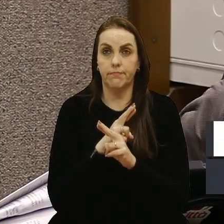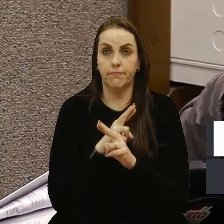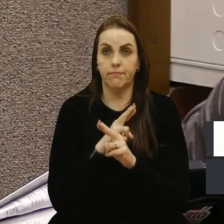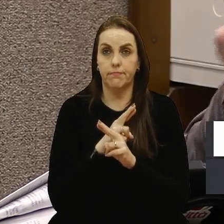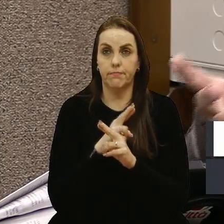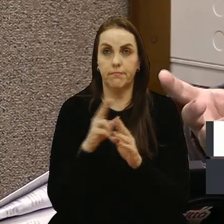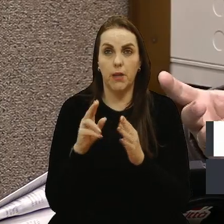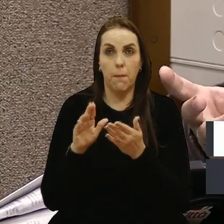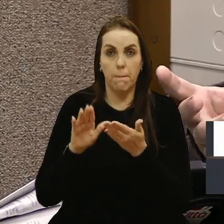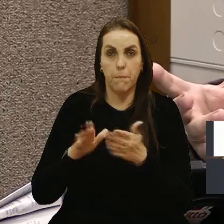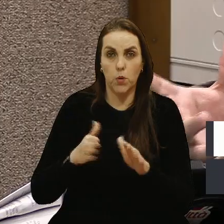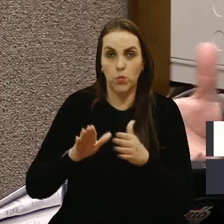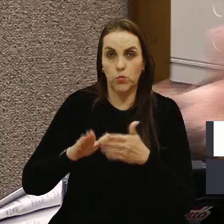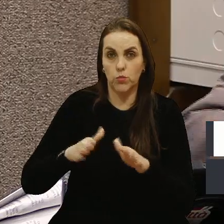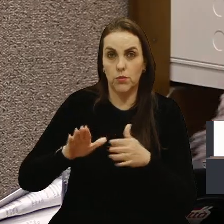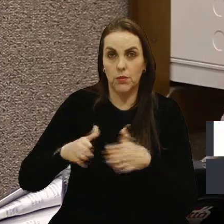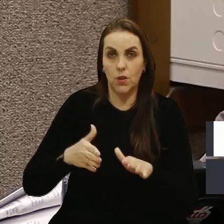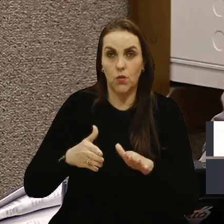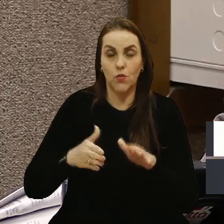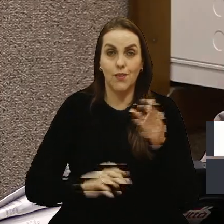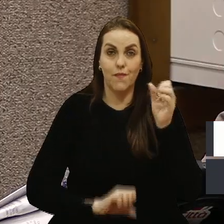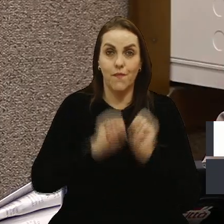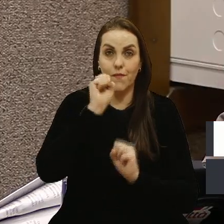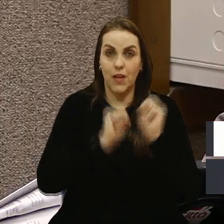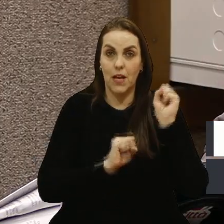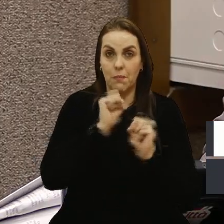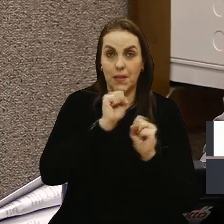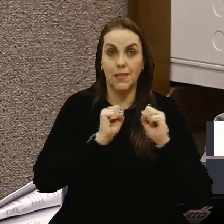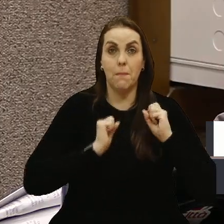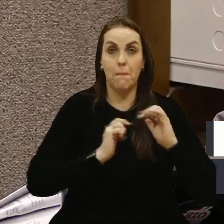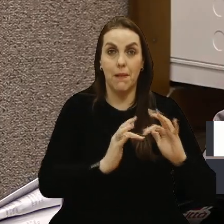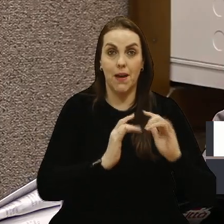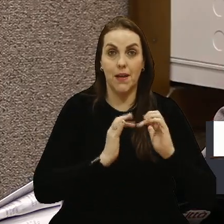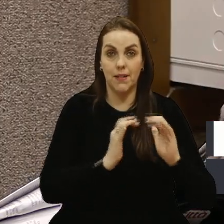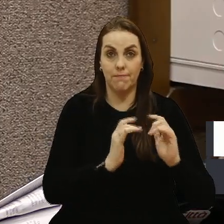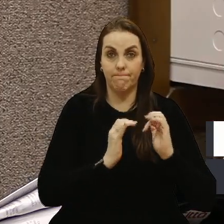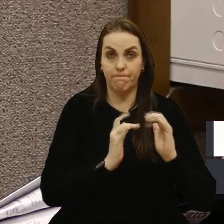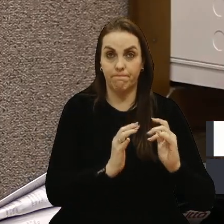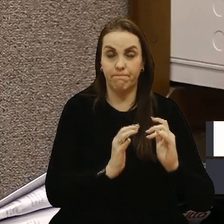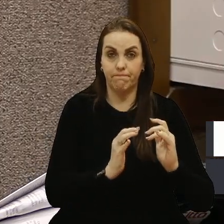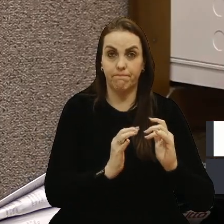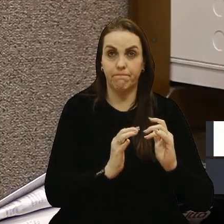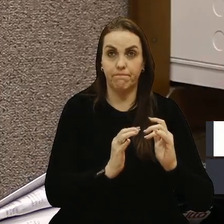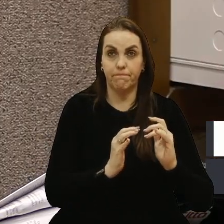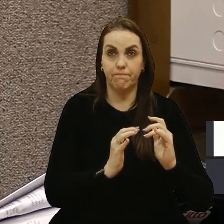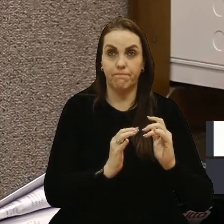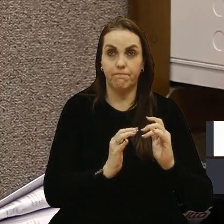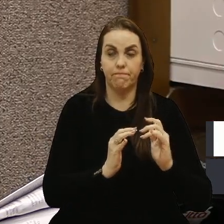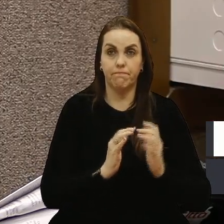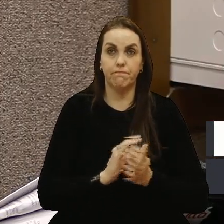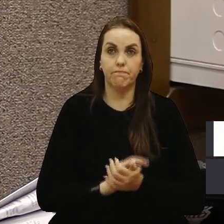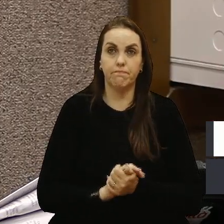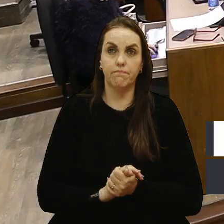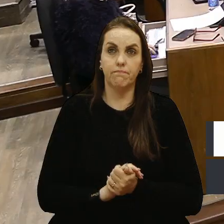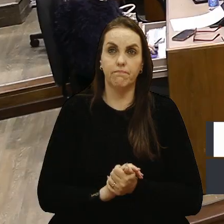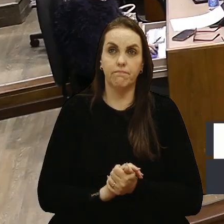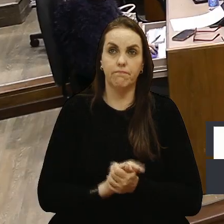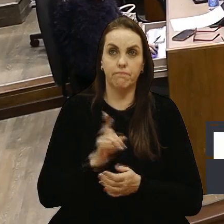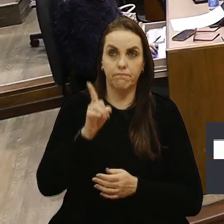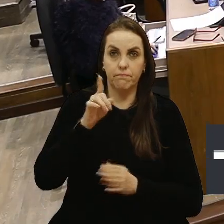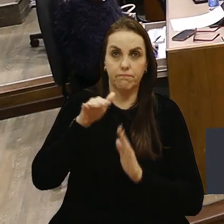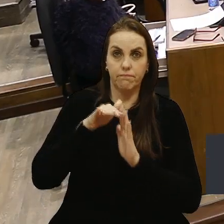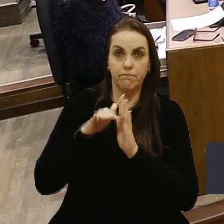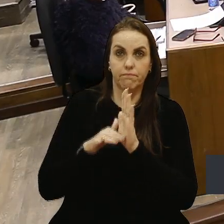própria produção através das fábricas das suas máquinas. Fique à vontade, Cristiano, depois eu volto. Eu só quero pedir uma questão de ordem.